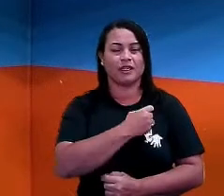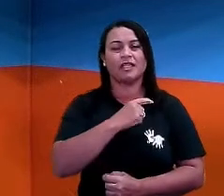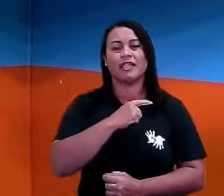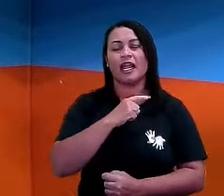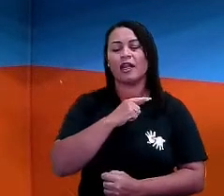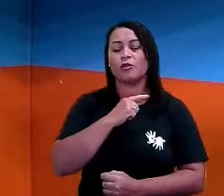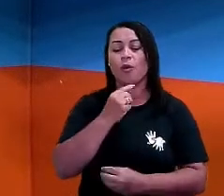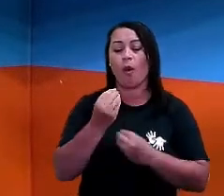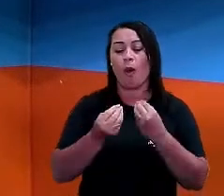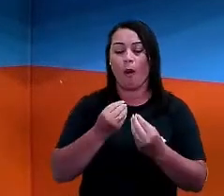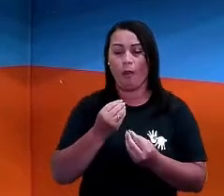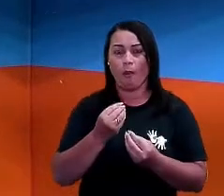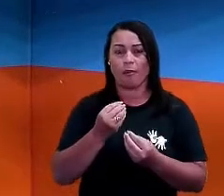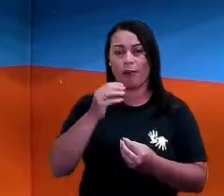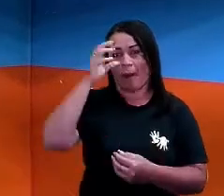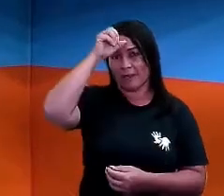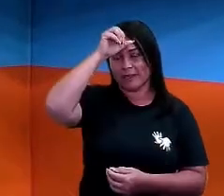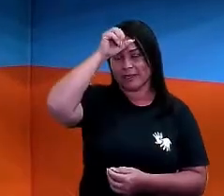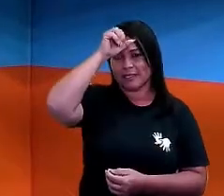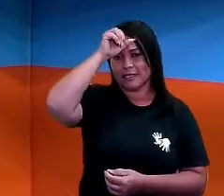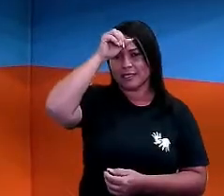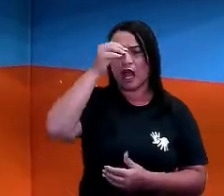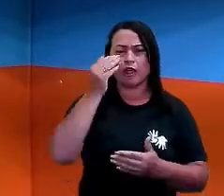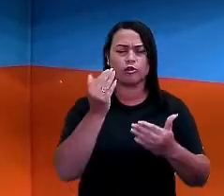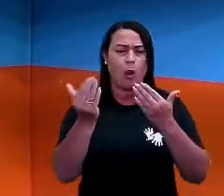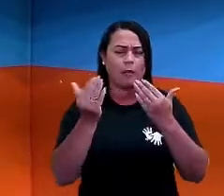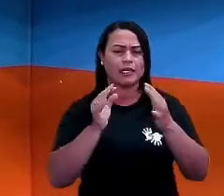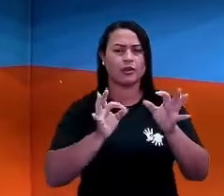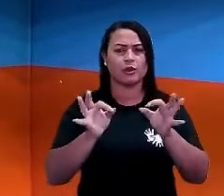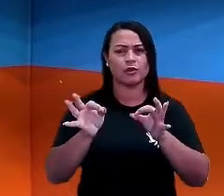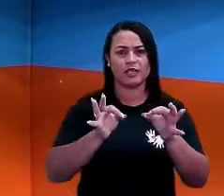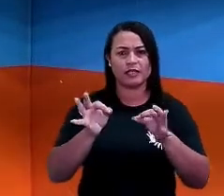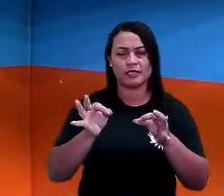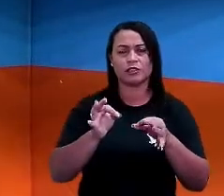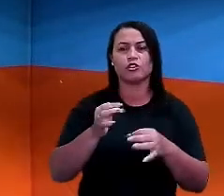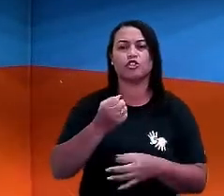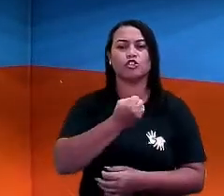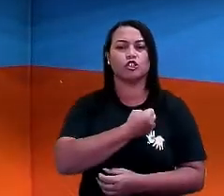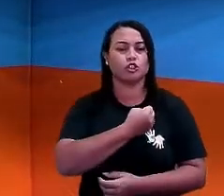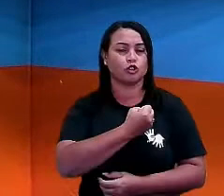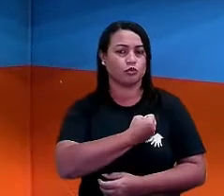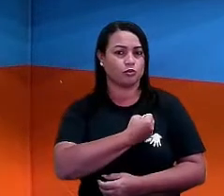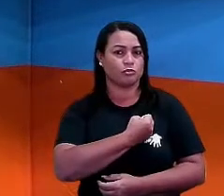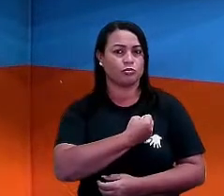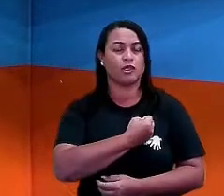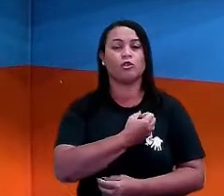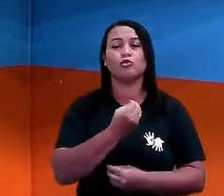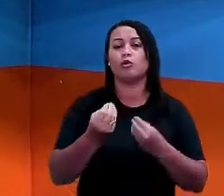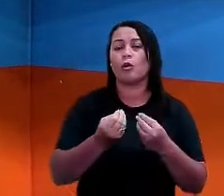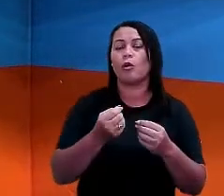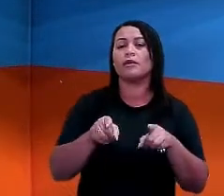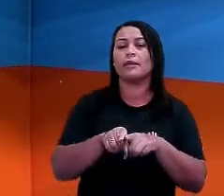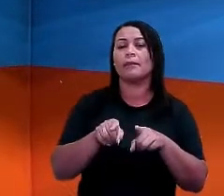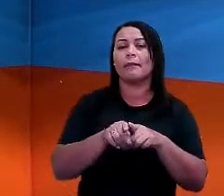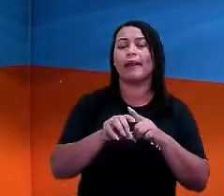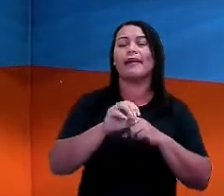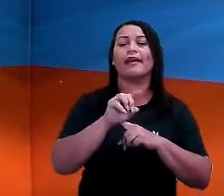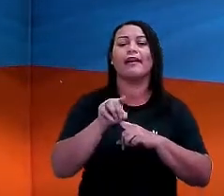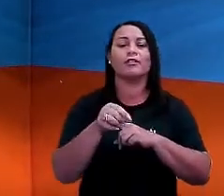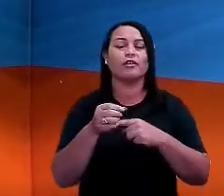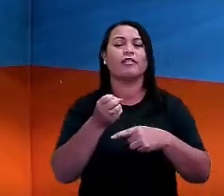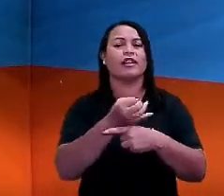objeto de conhecimento será comparação e ordenação de números racionais na representação decimal e na